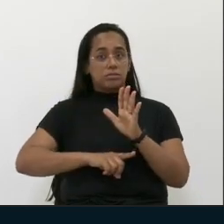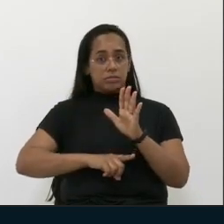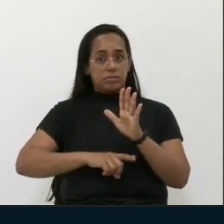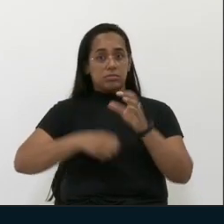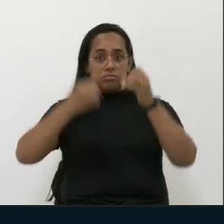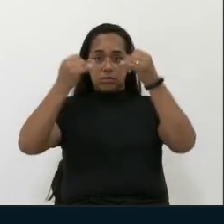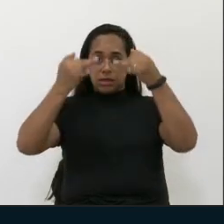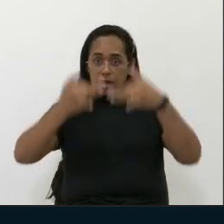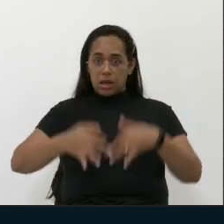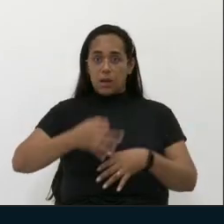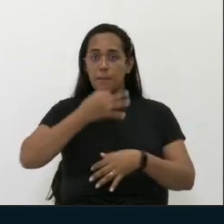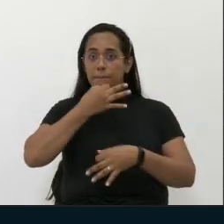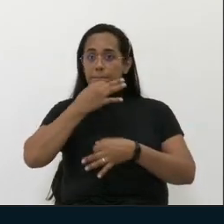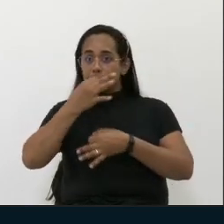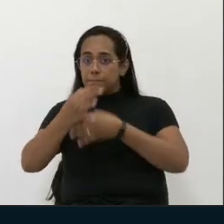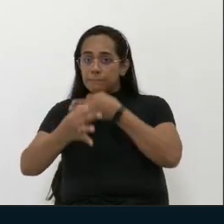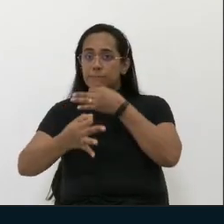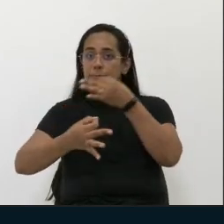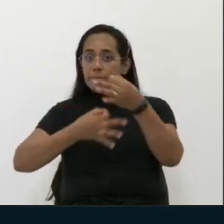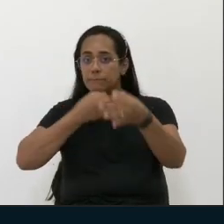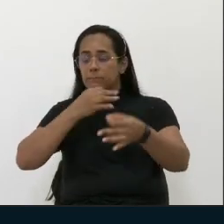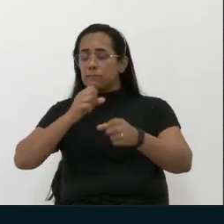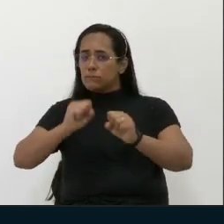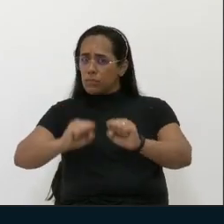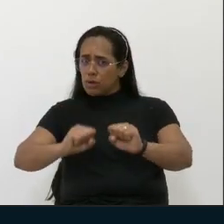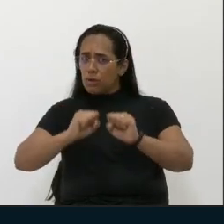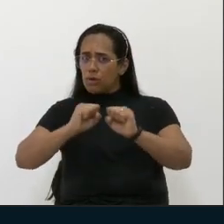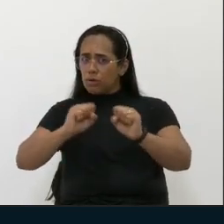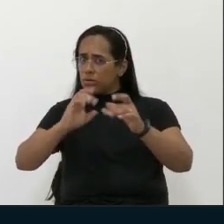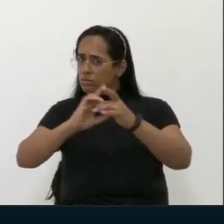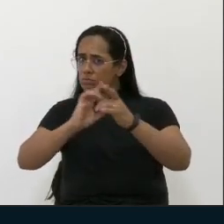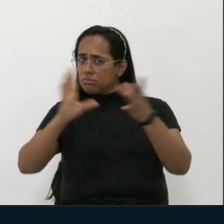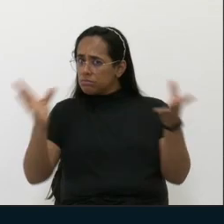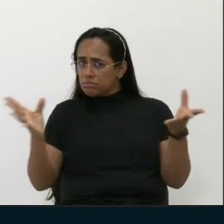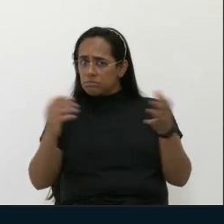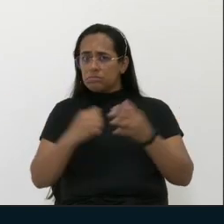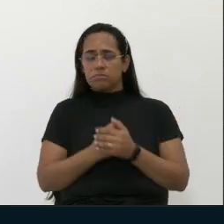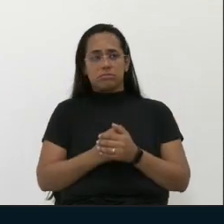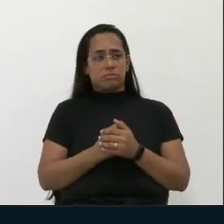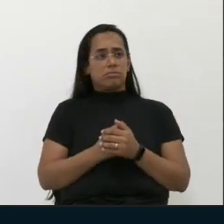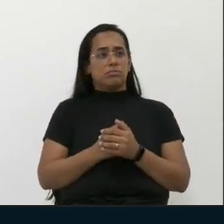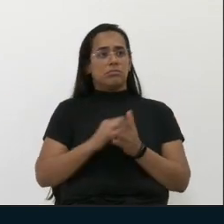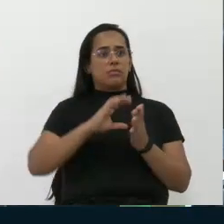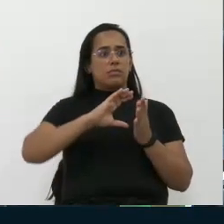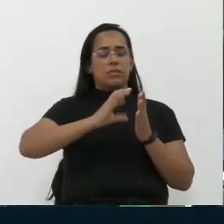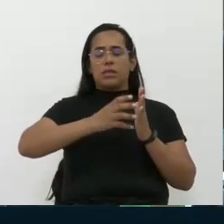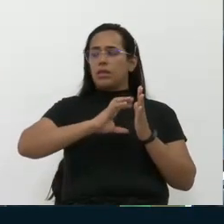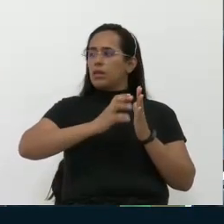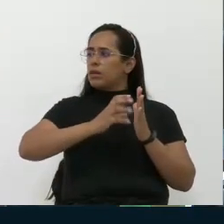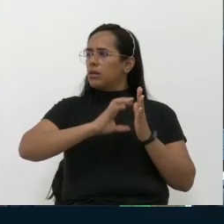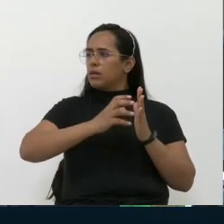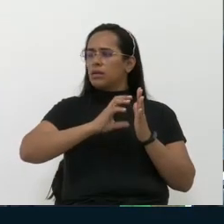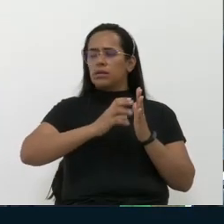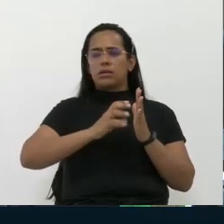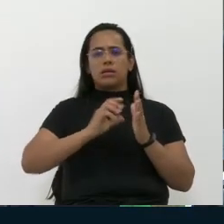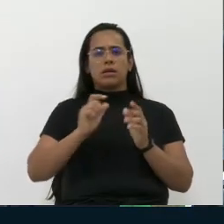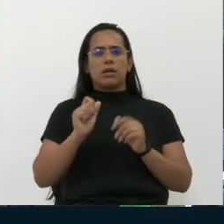Todos nós podemos manifestar a nossa opinião pela liderança do Agir. Pela liderança do